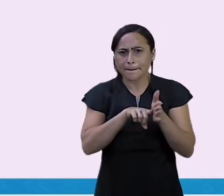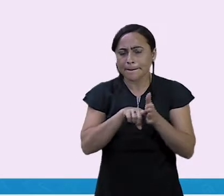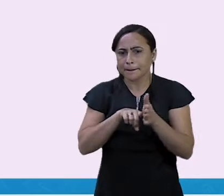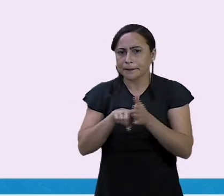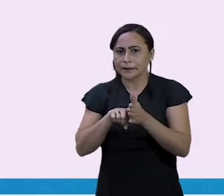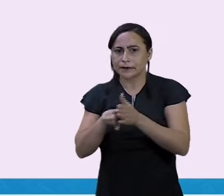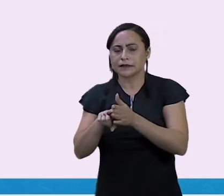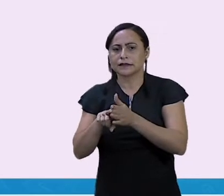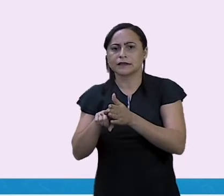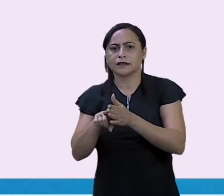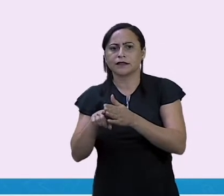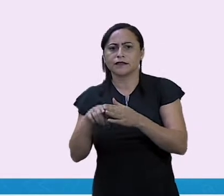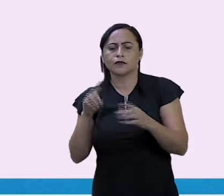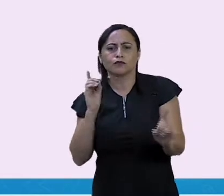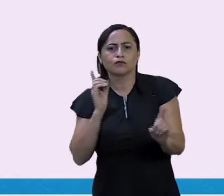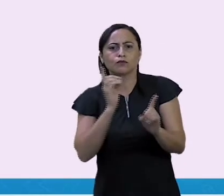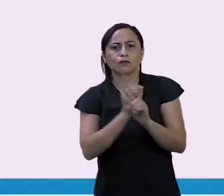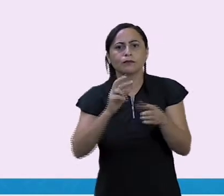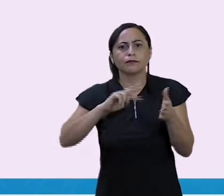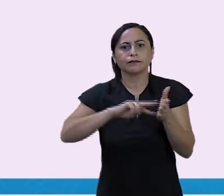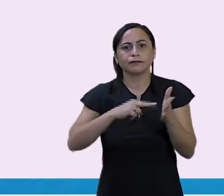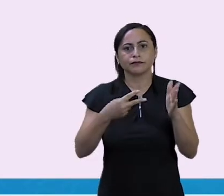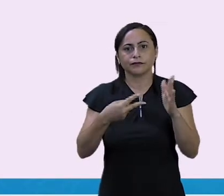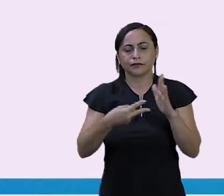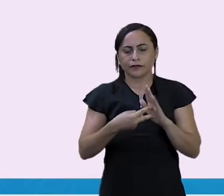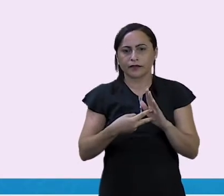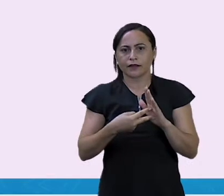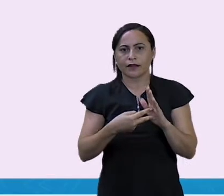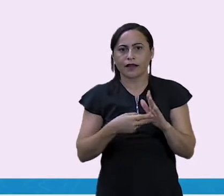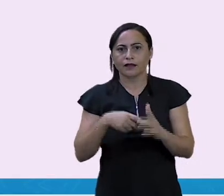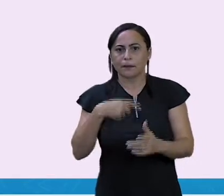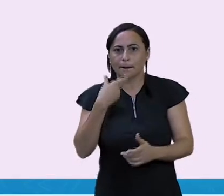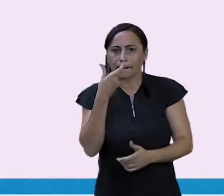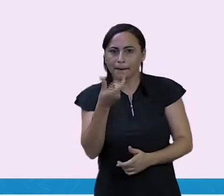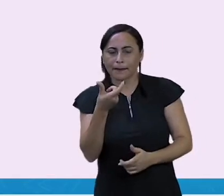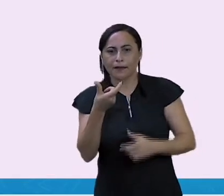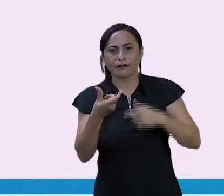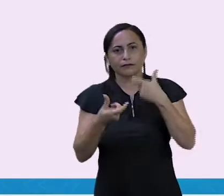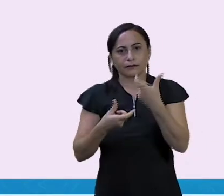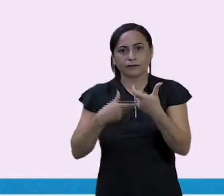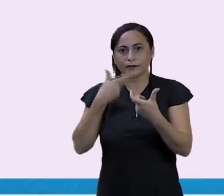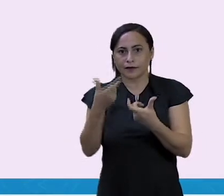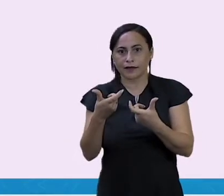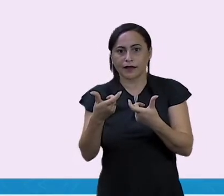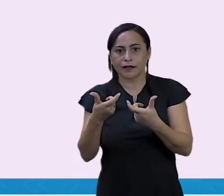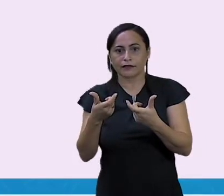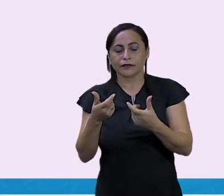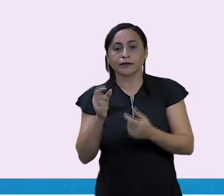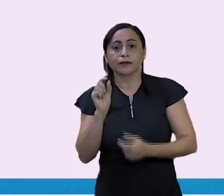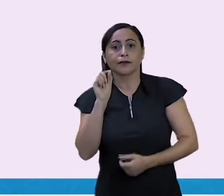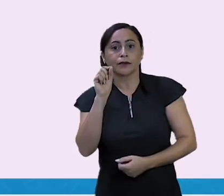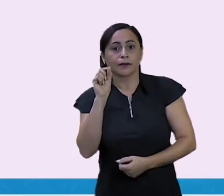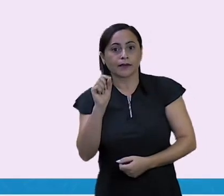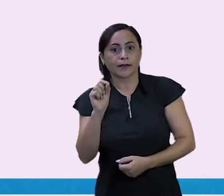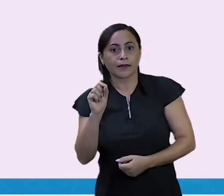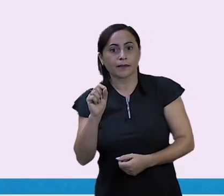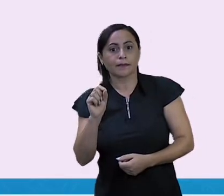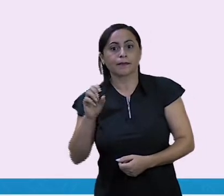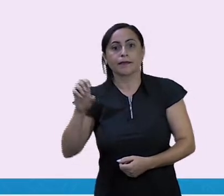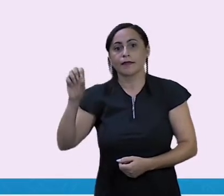e interpretar palavras e expressões é a semântica. Quando conhecemos bem